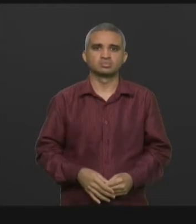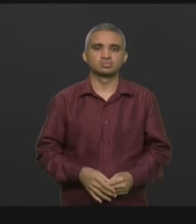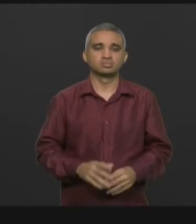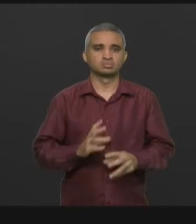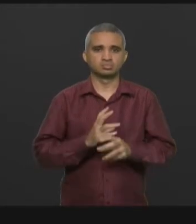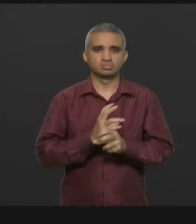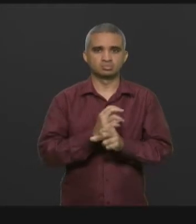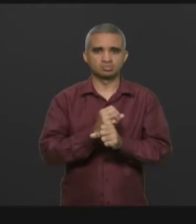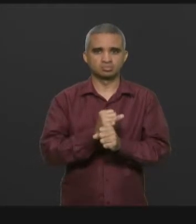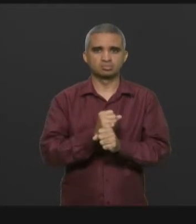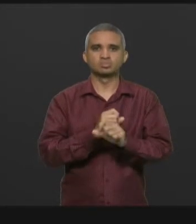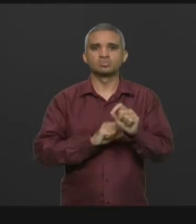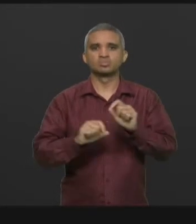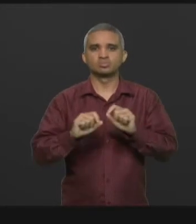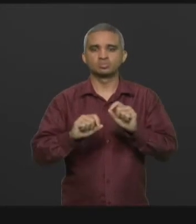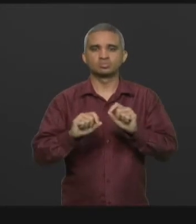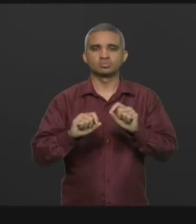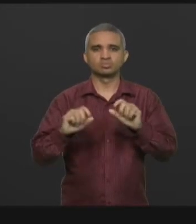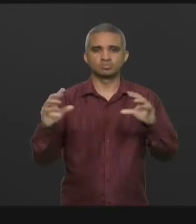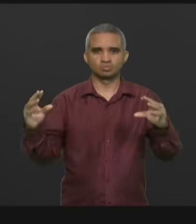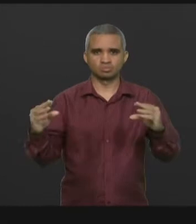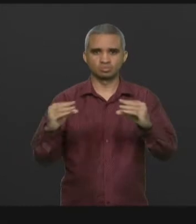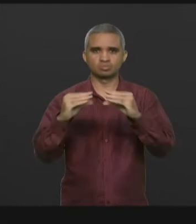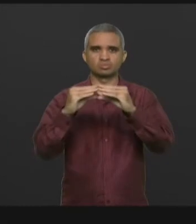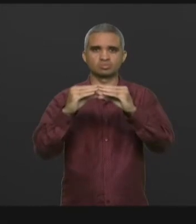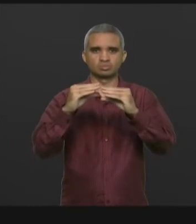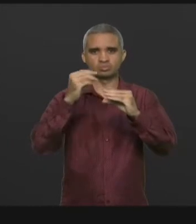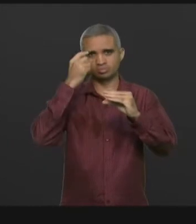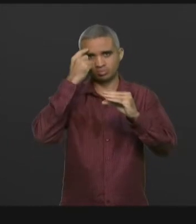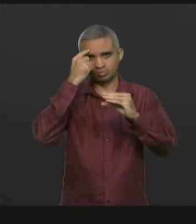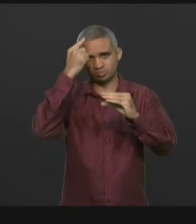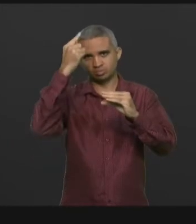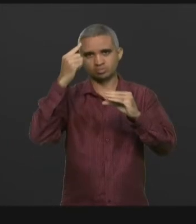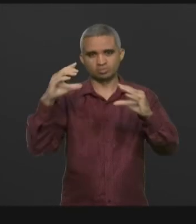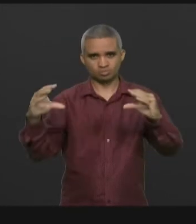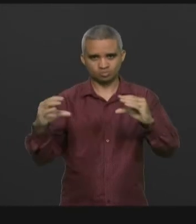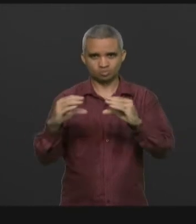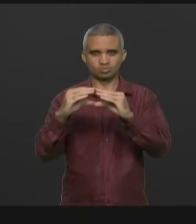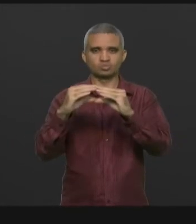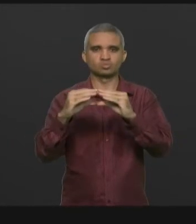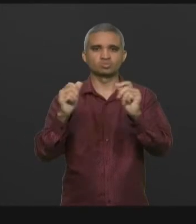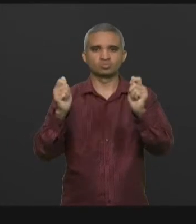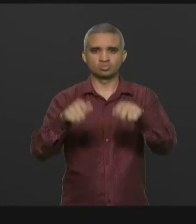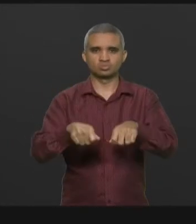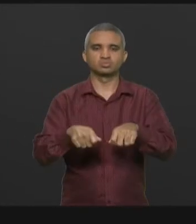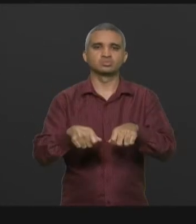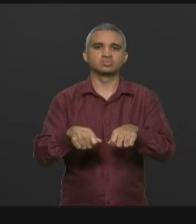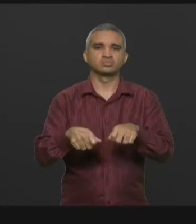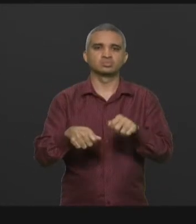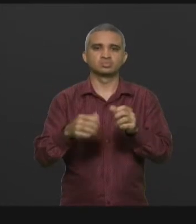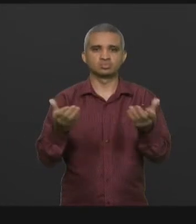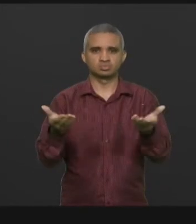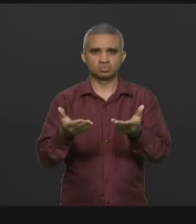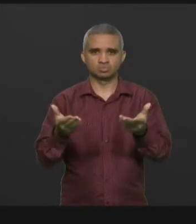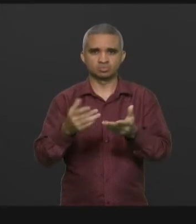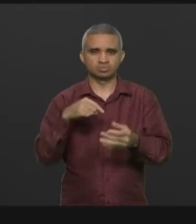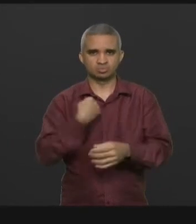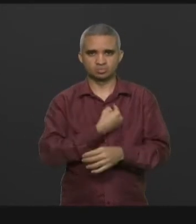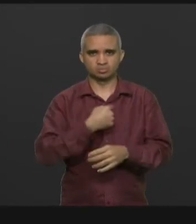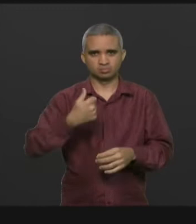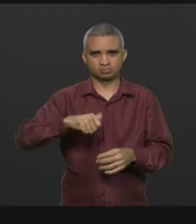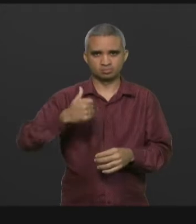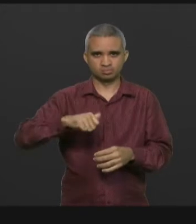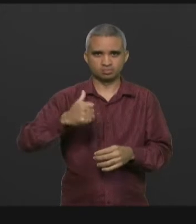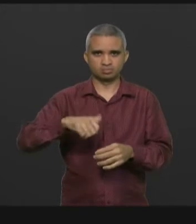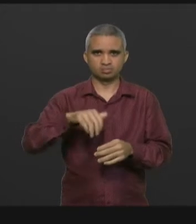ideias e de forças que ele junto com a doutora Lina tiveram trouxeram esse resultado para que hoje nós